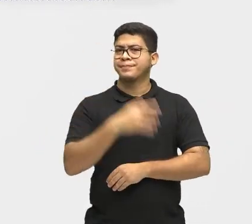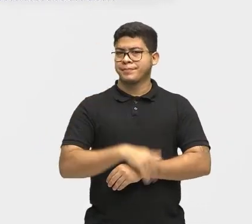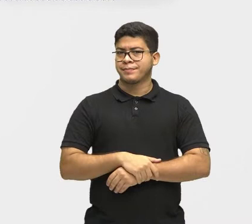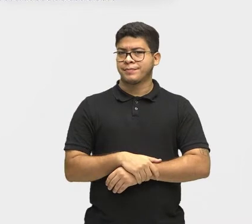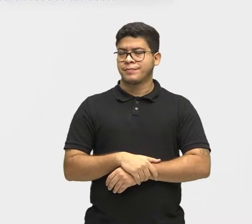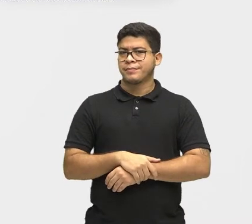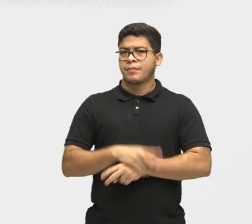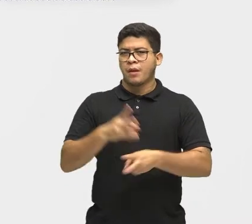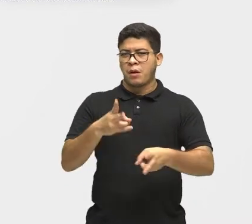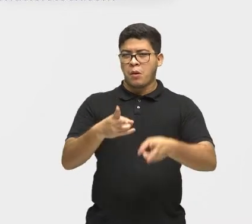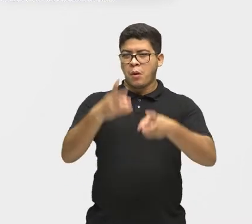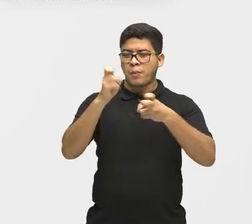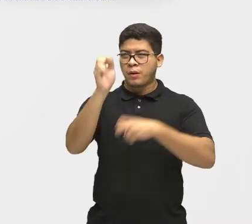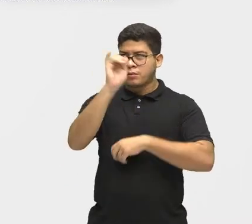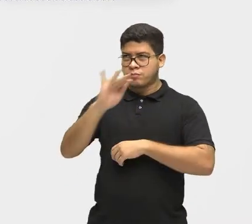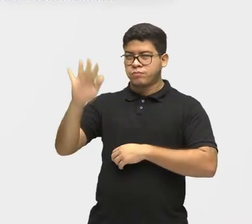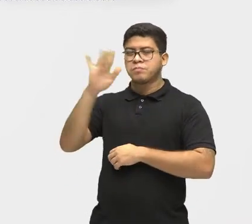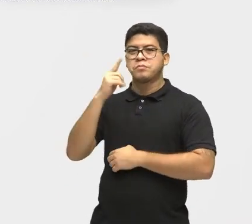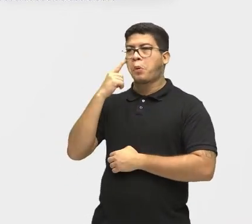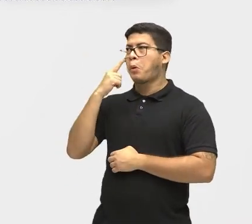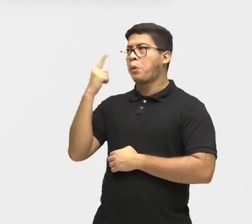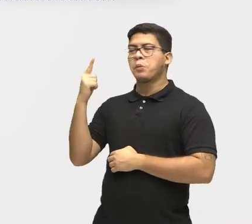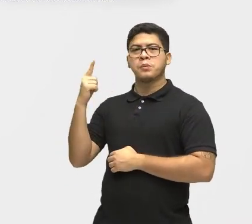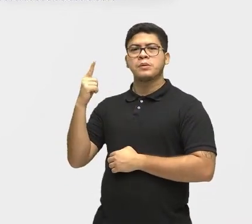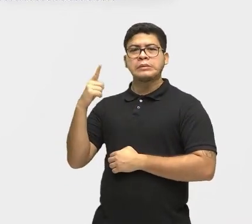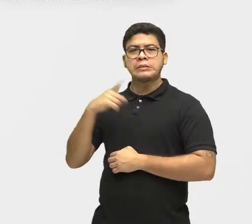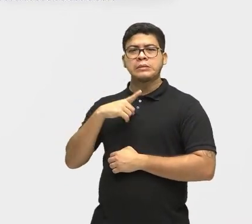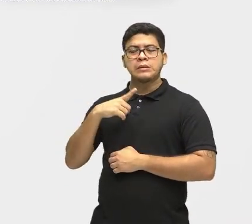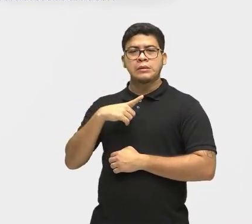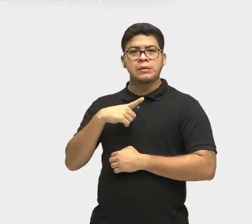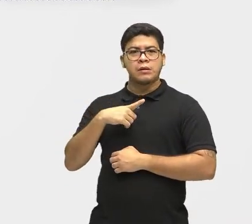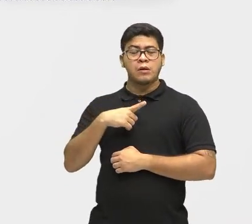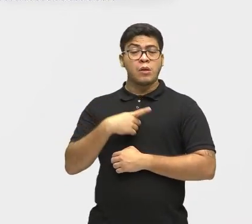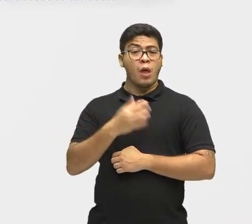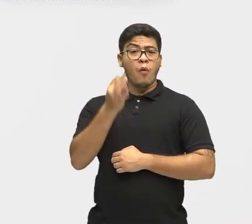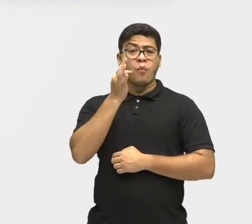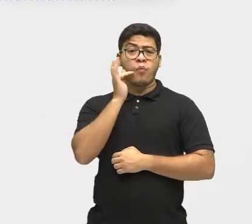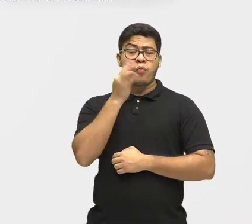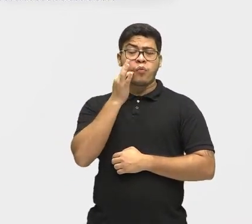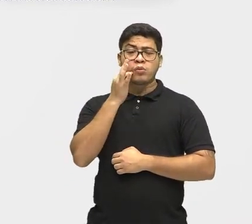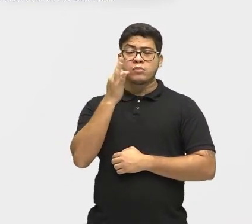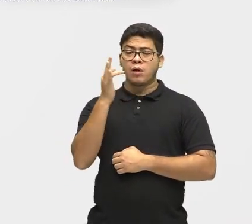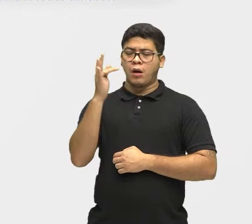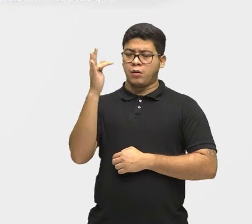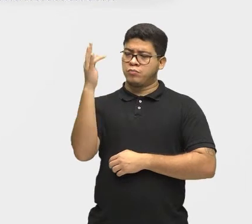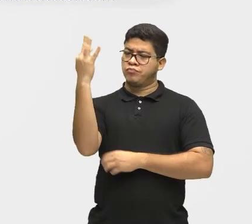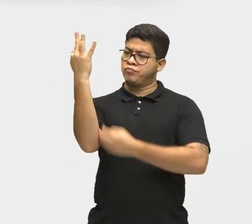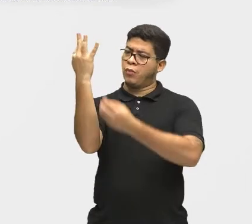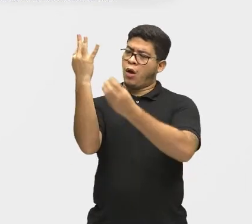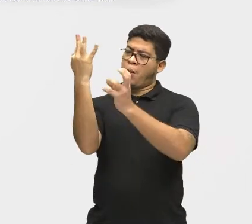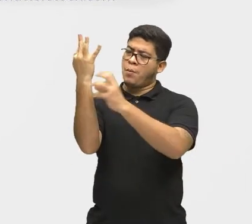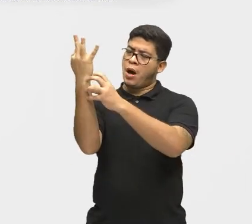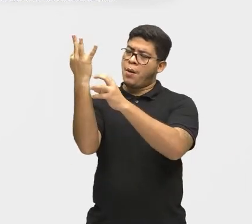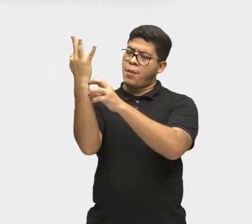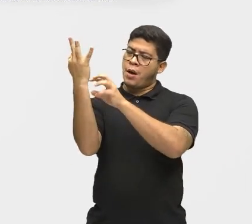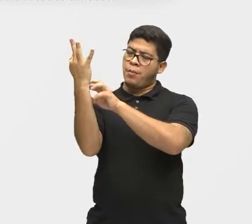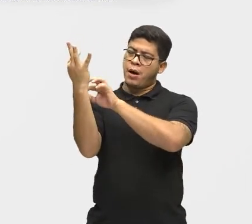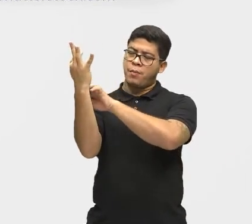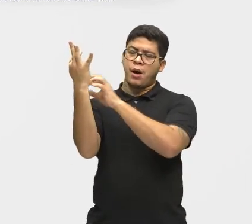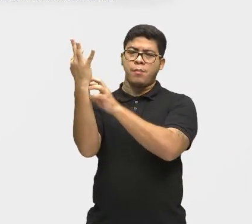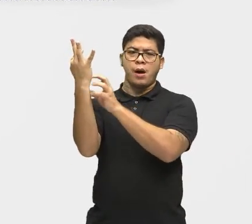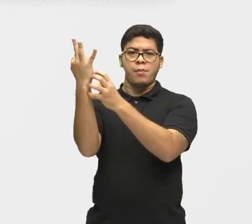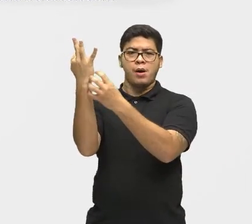Você vê, às vezes, que do nada nascem frutos em outro ambiente. Então, às vezes, você